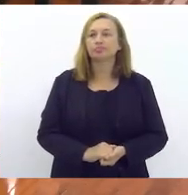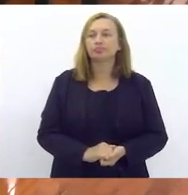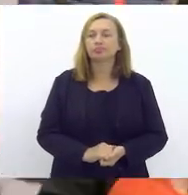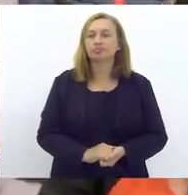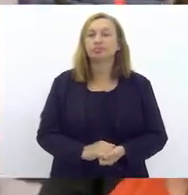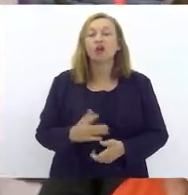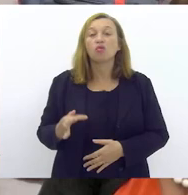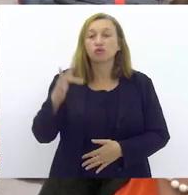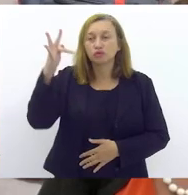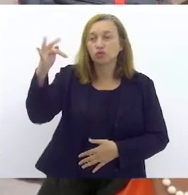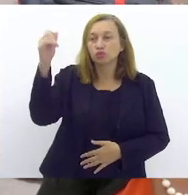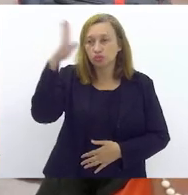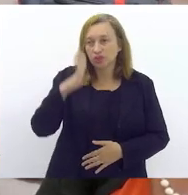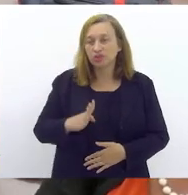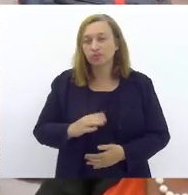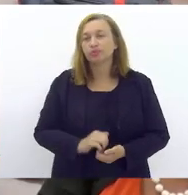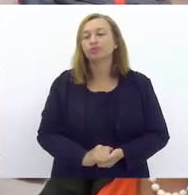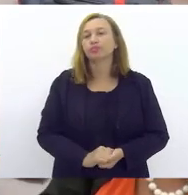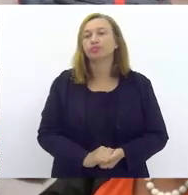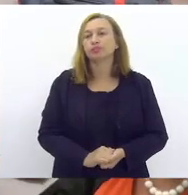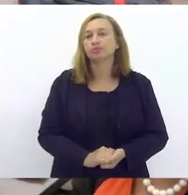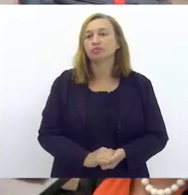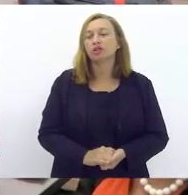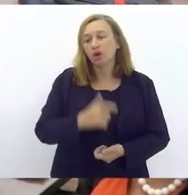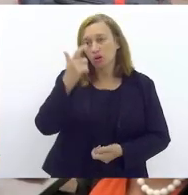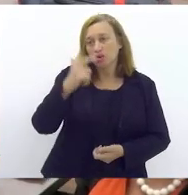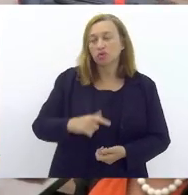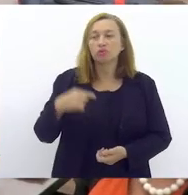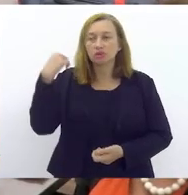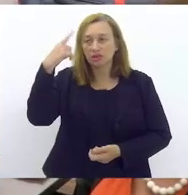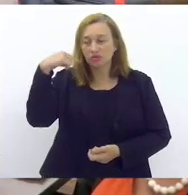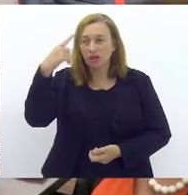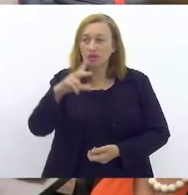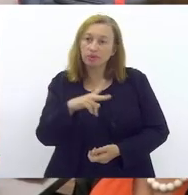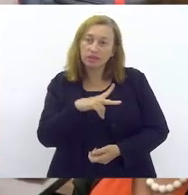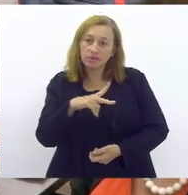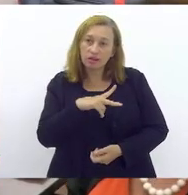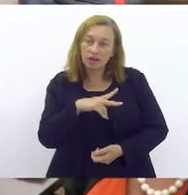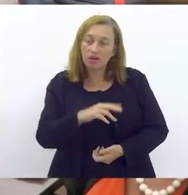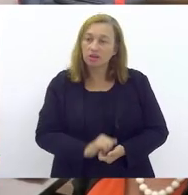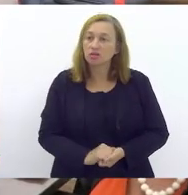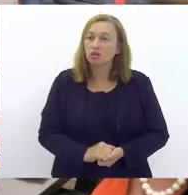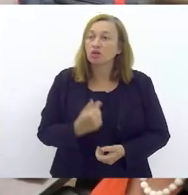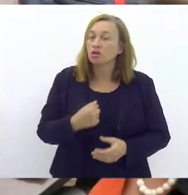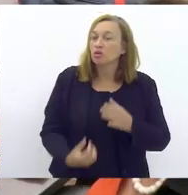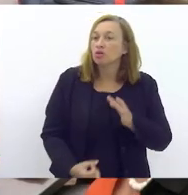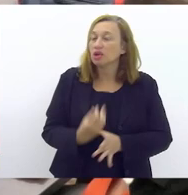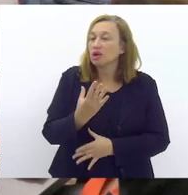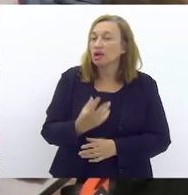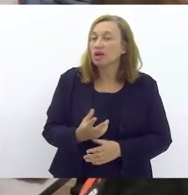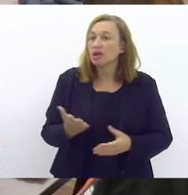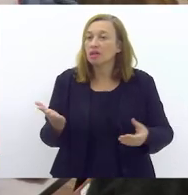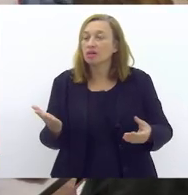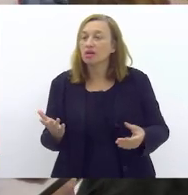É o futuro do Brasil. Eu sou um advogado privado. Aí, quando eu criei a causa,